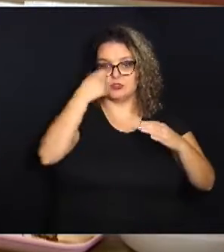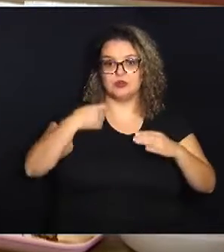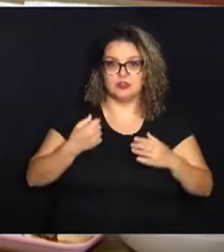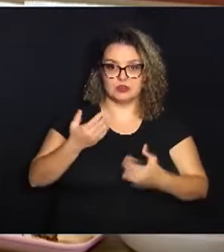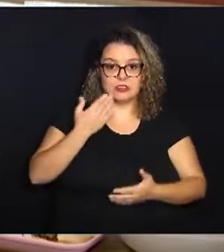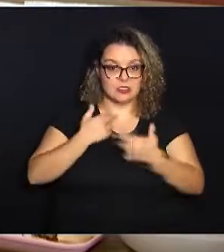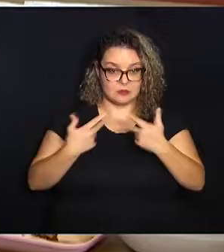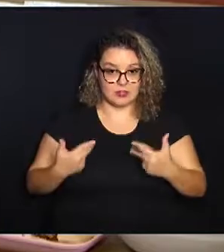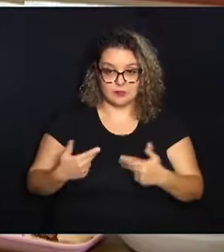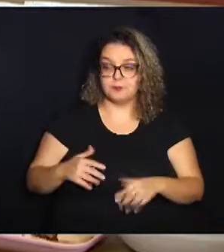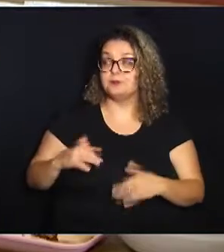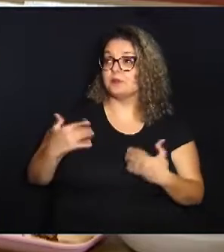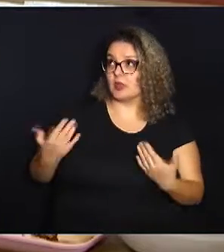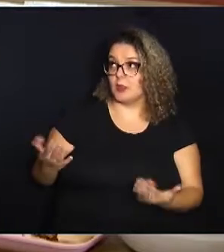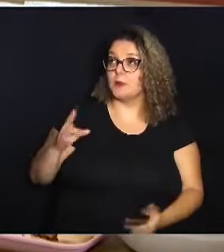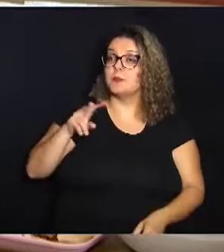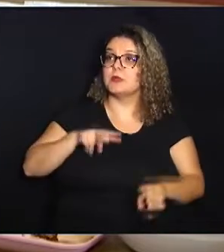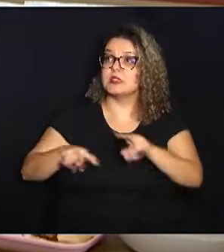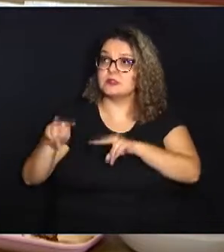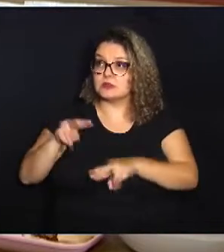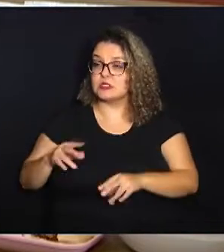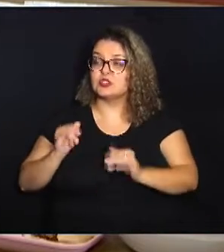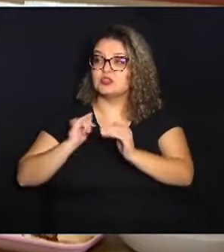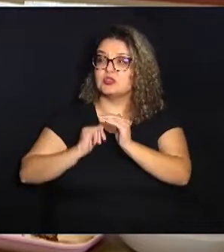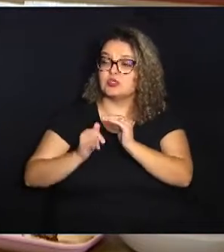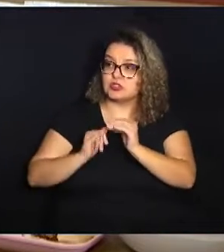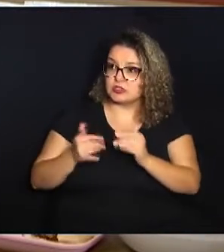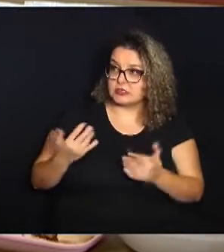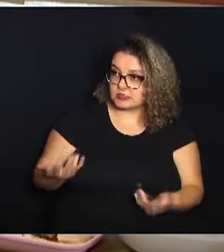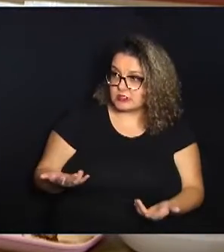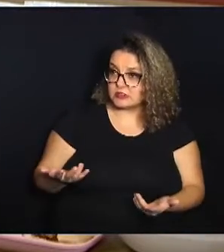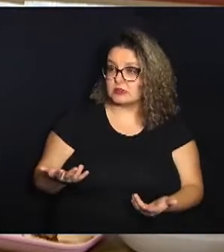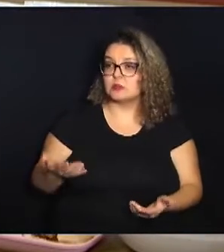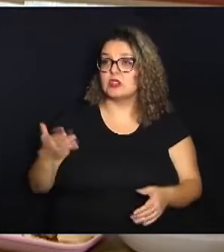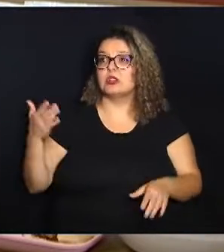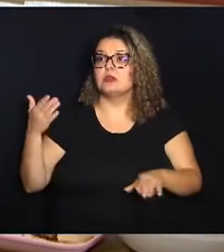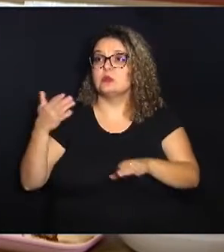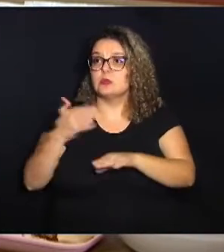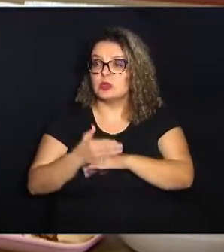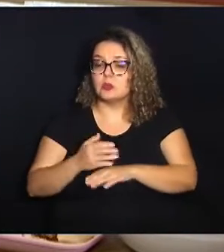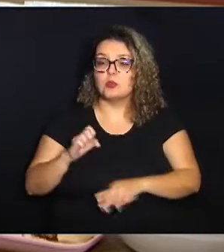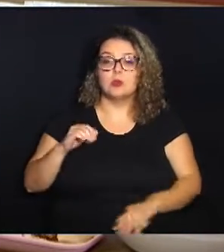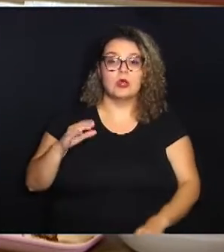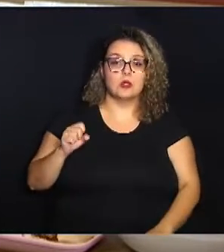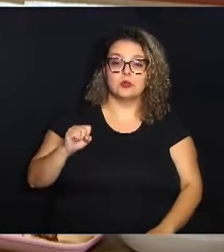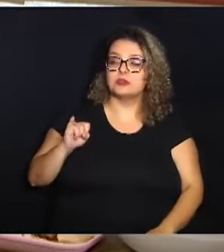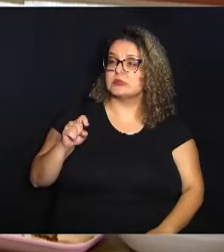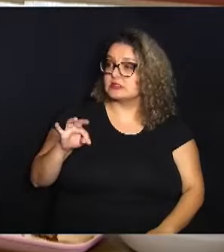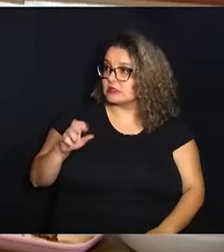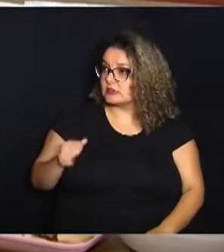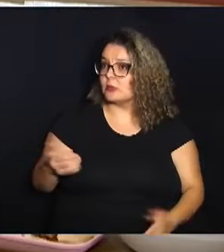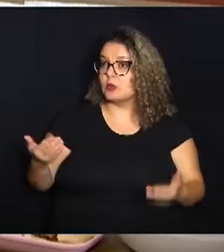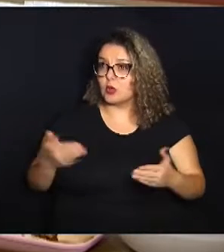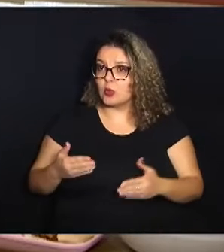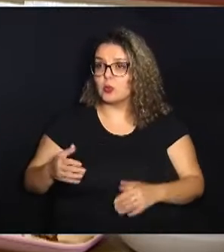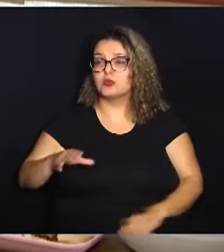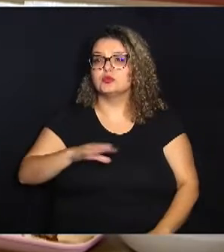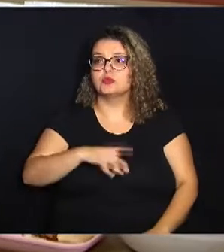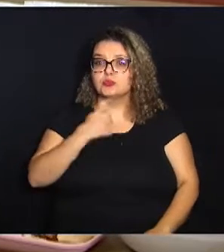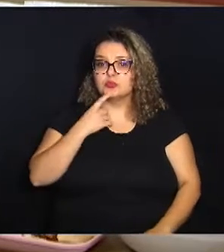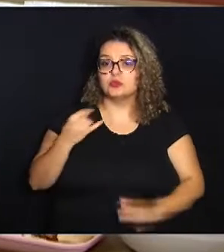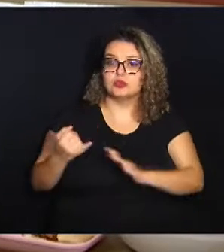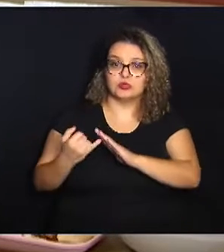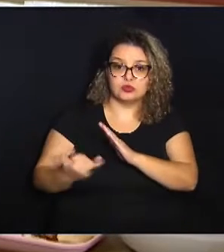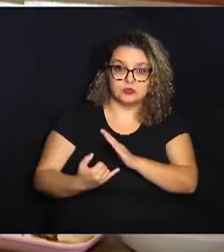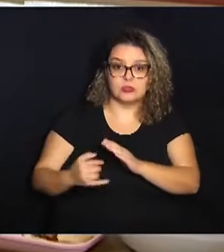a gente tem essa visão, né, de startup e que participa de um ecossistema, por exemplo, hoje em Campinas, no Instituto Tecnológico